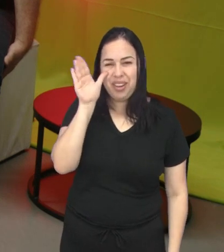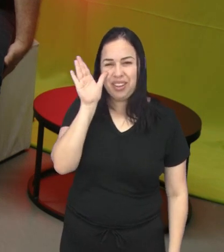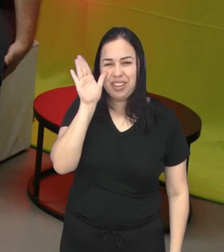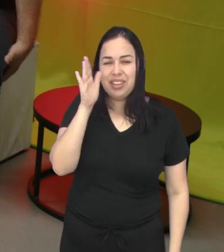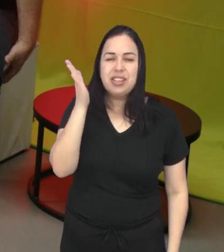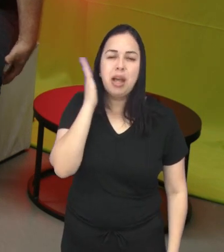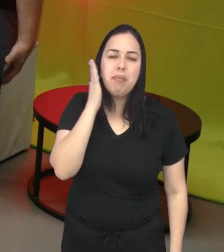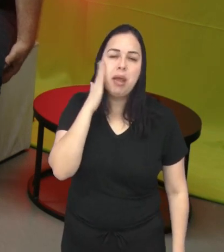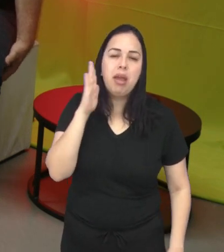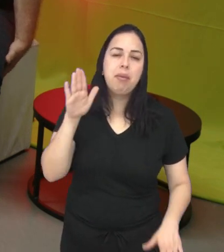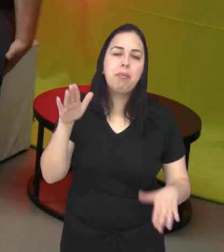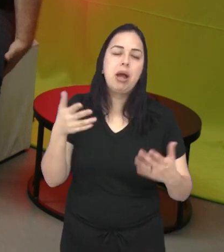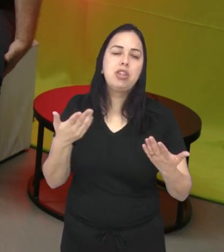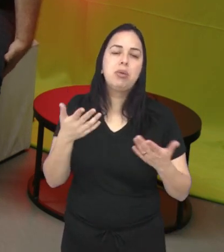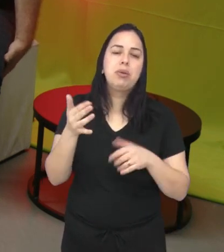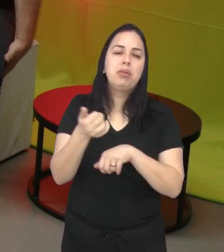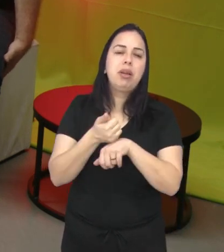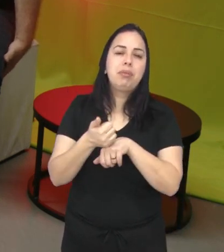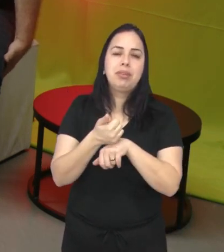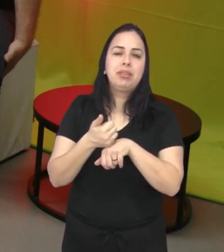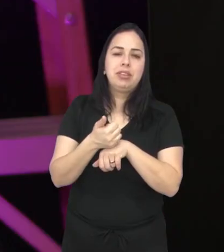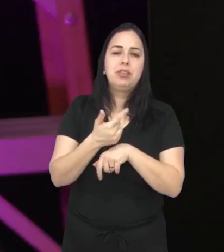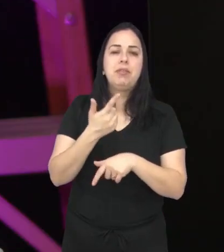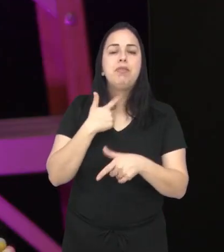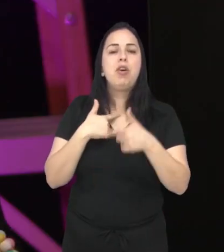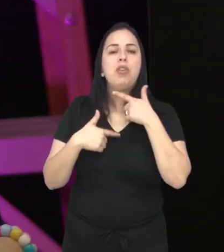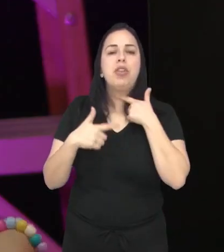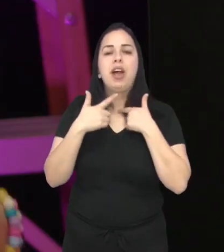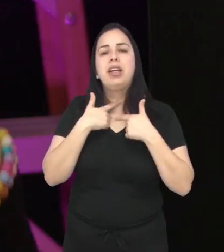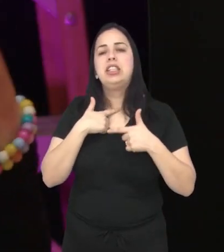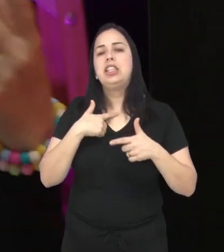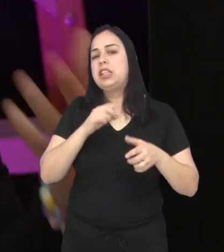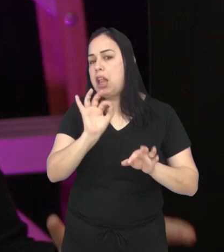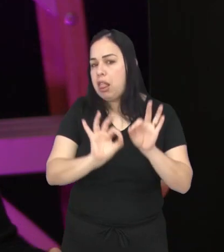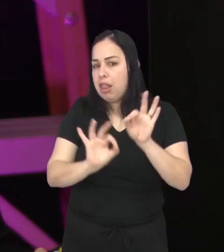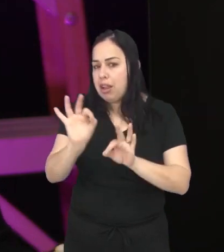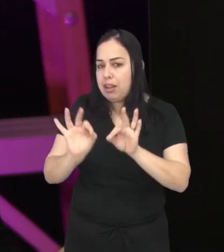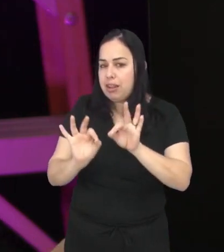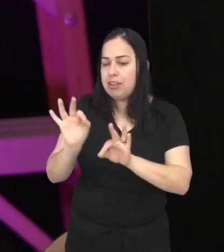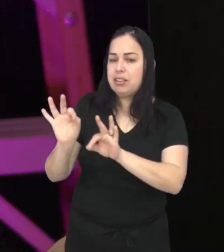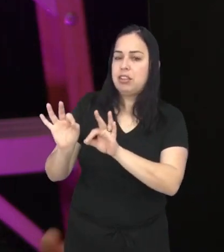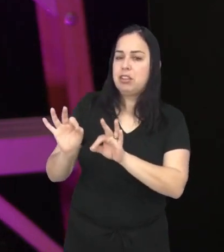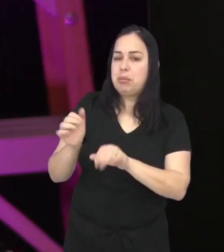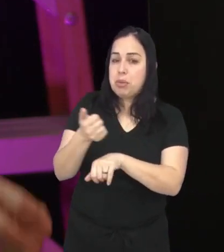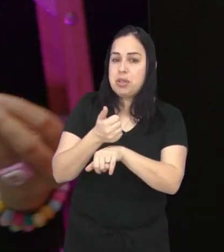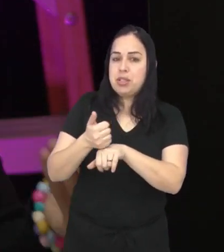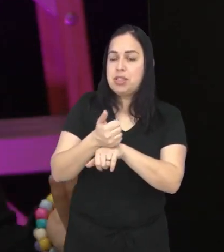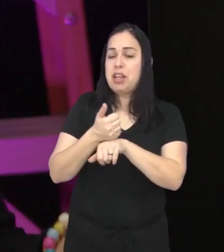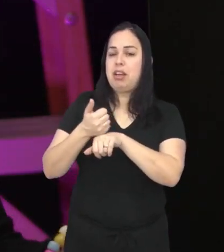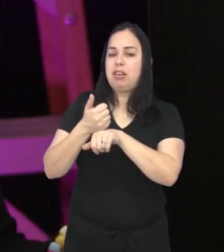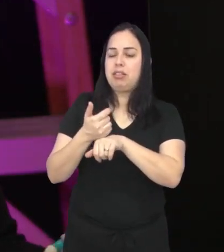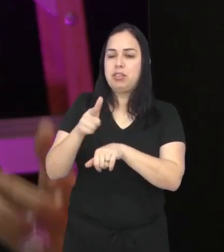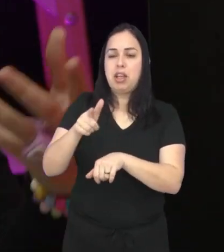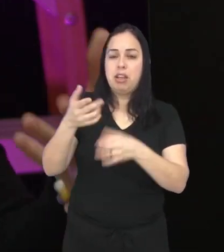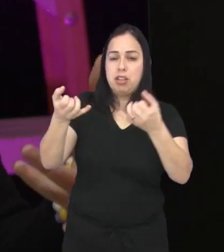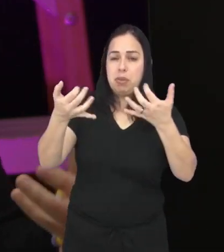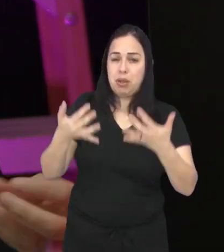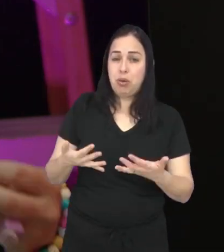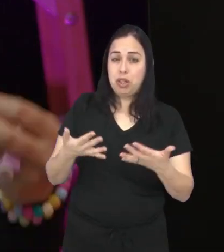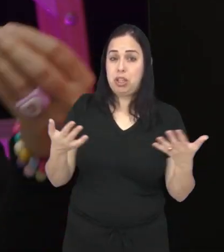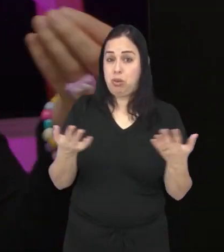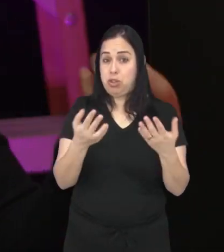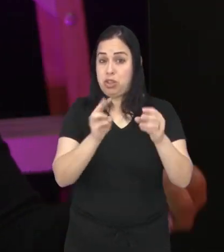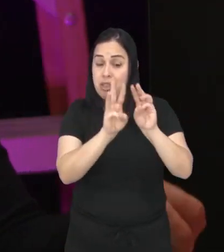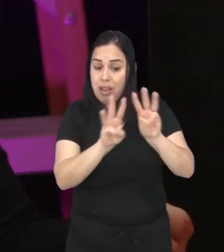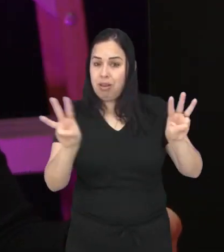o programa e tem curiosidade, né, de saber mais sobre a profissão, tem vontade de ser um produtor musical, que dica você dá? Você falou, né, que tem